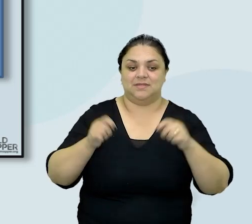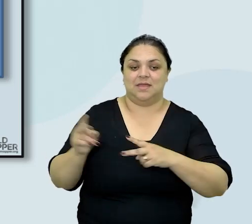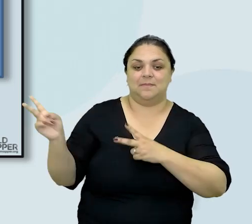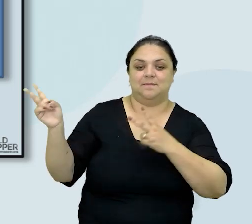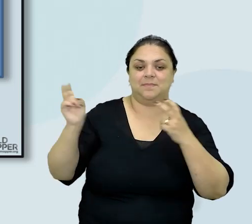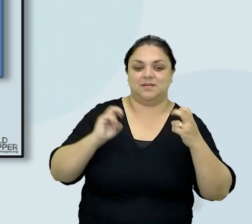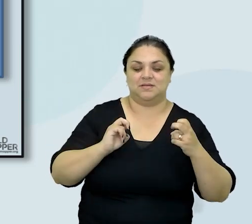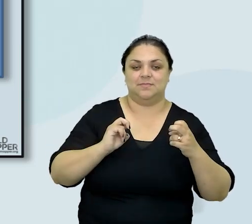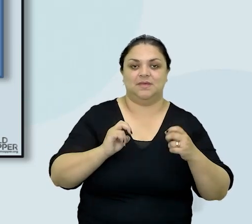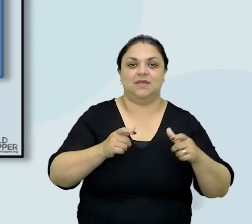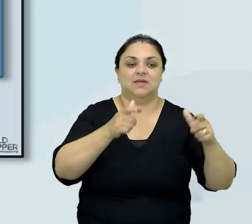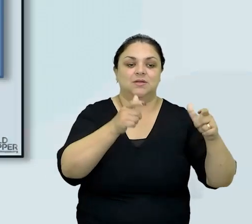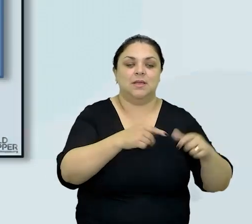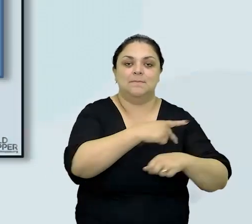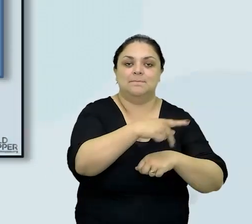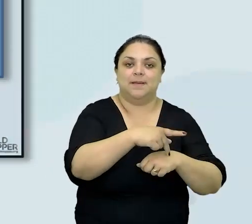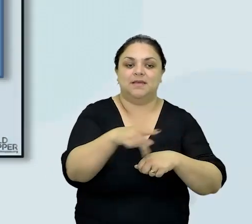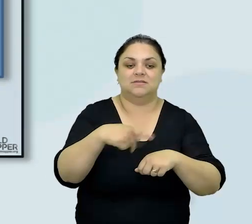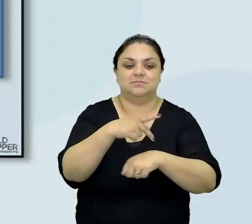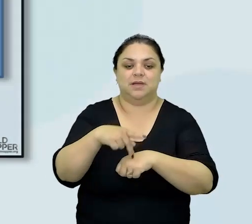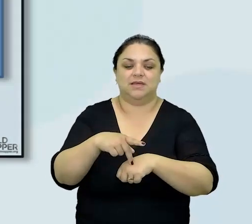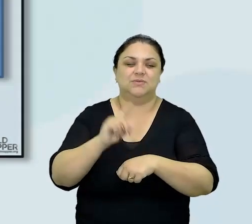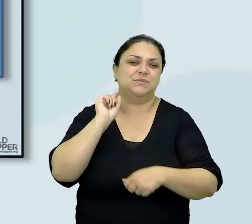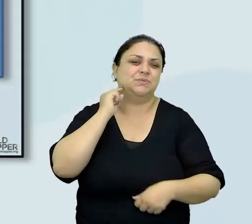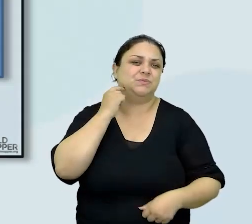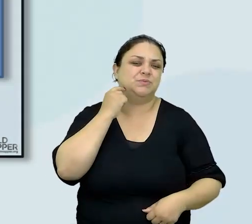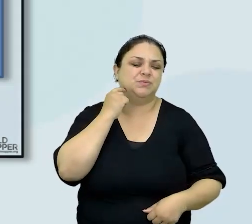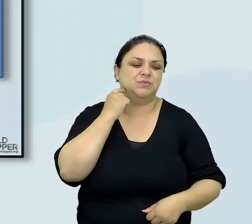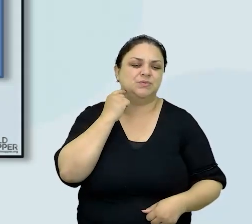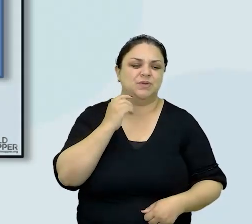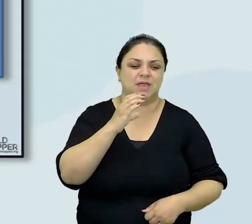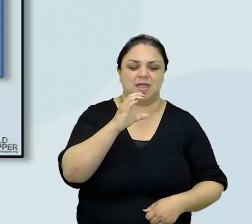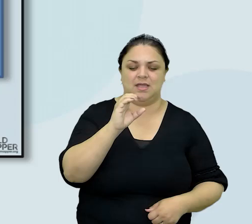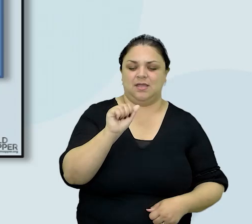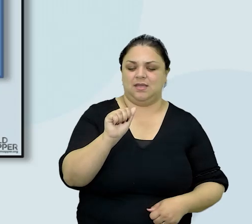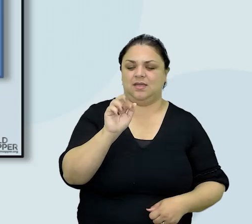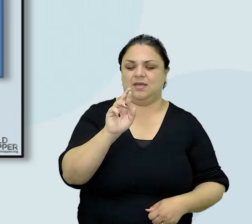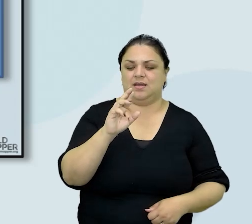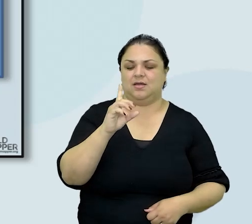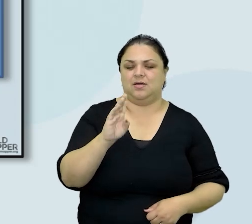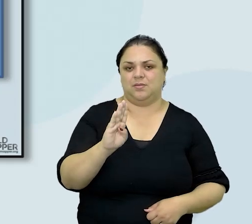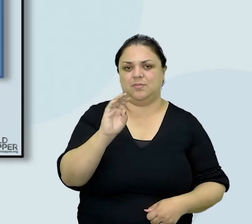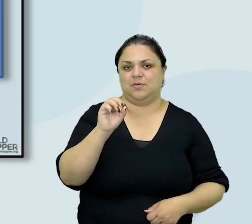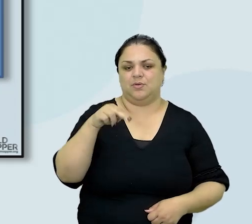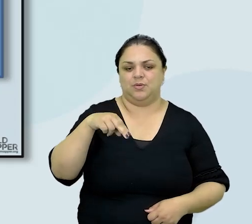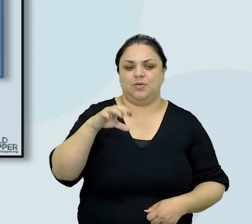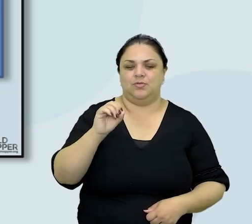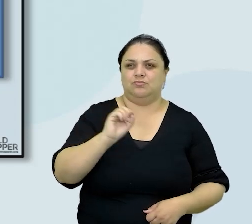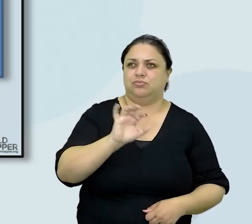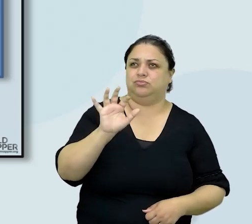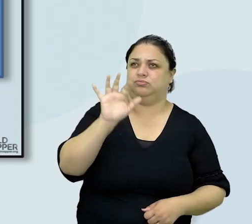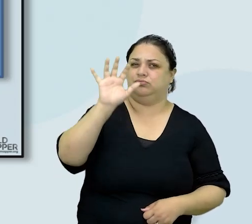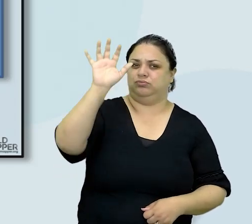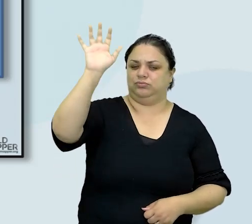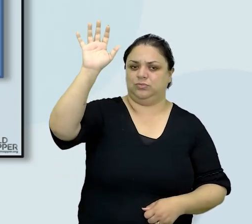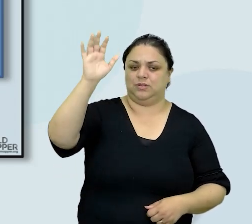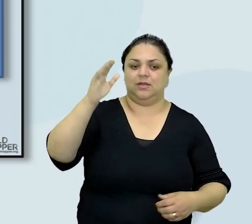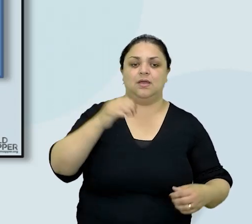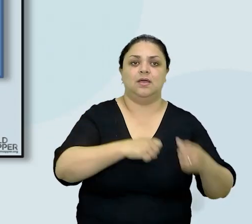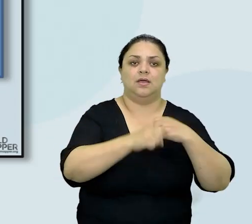os países que mais emitiram dióxido de carbono nos anos de 1970